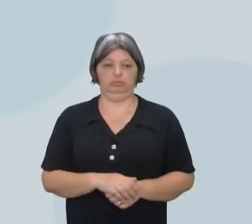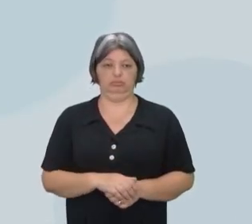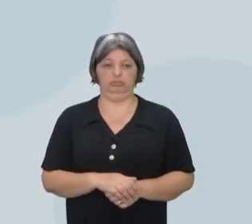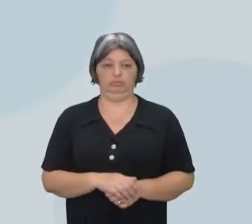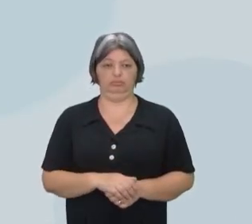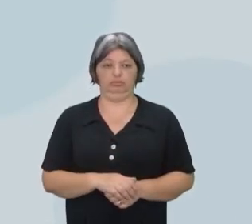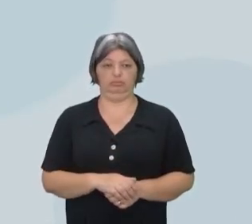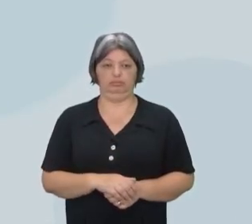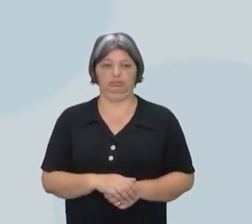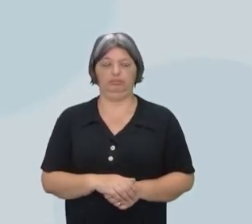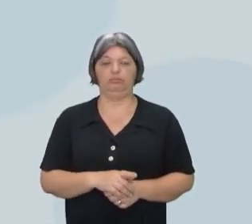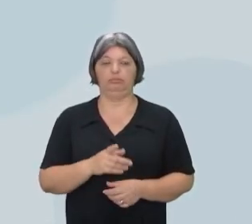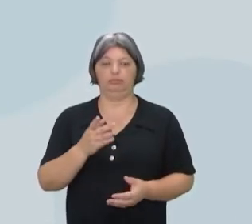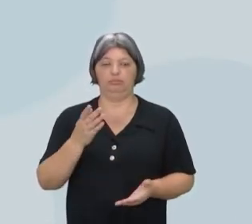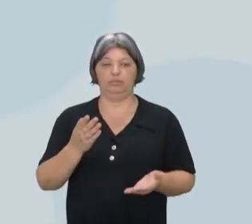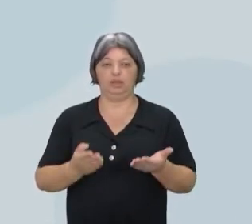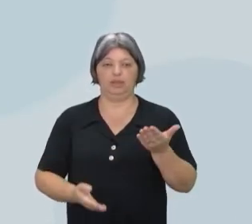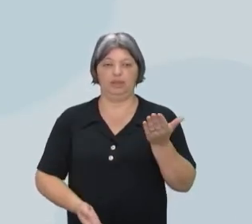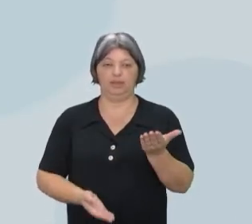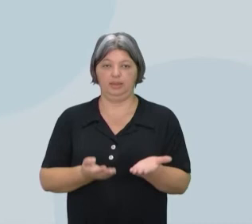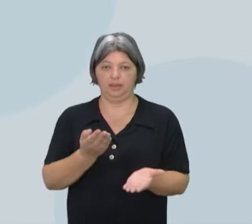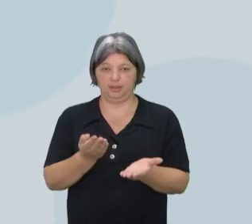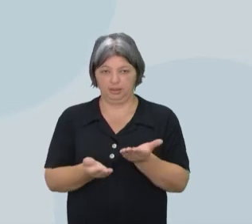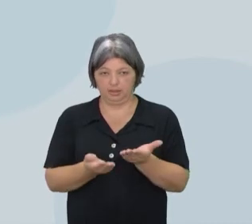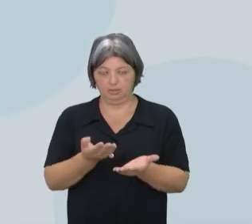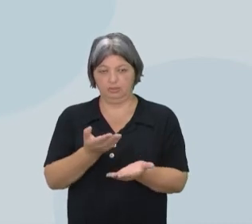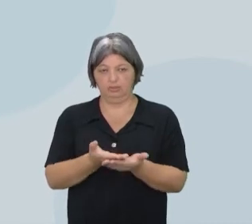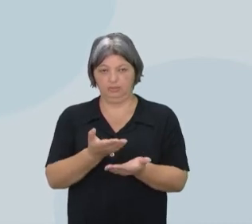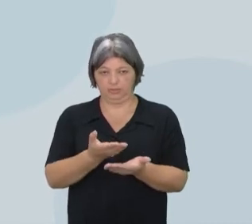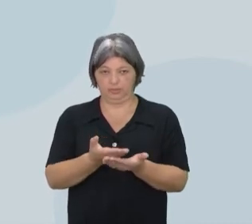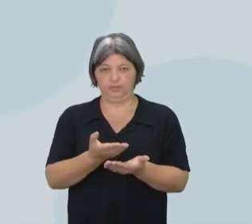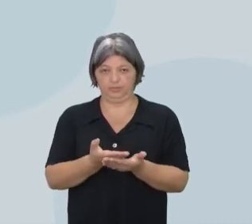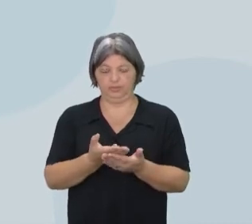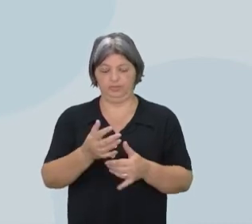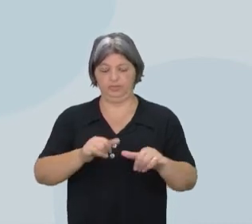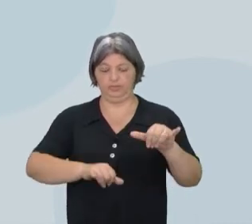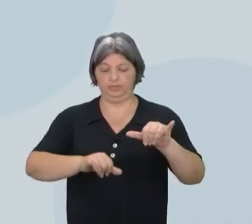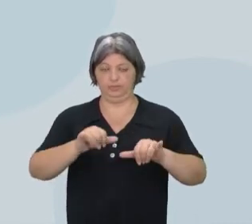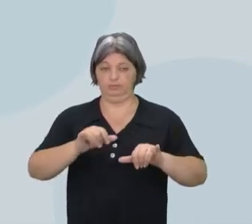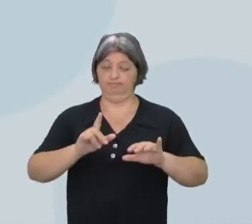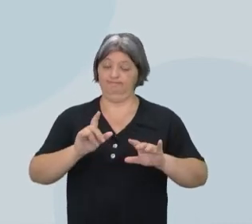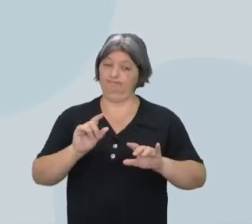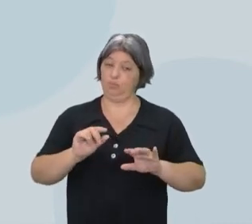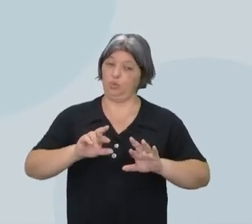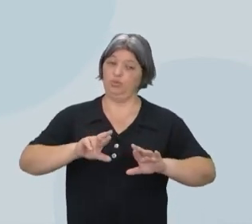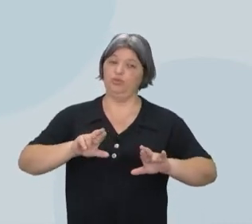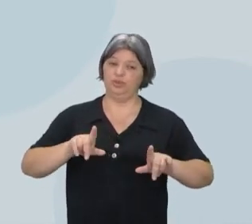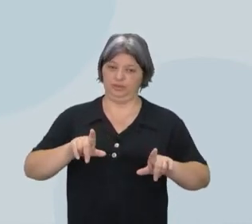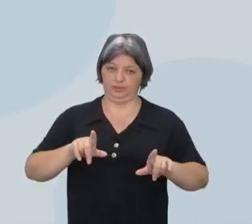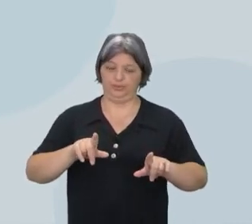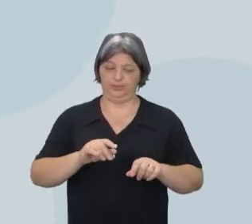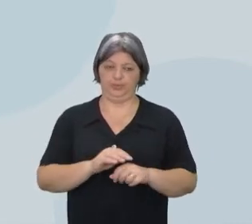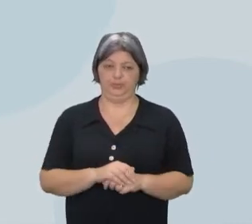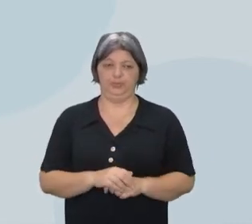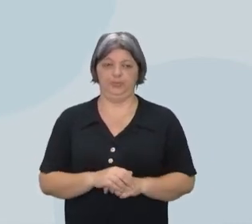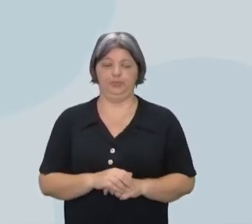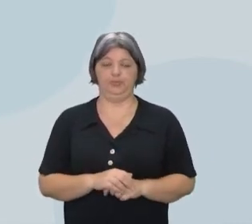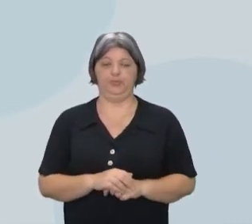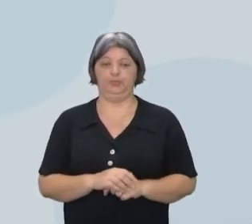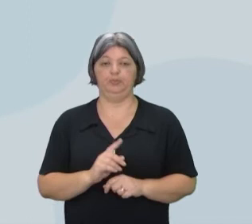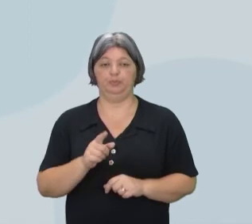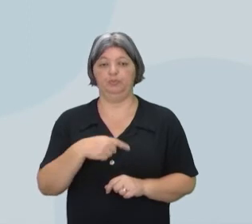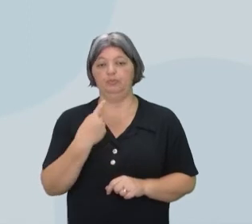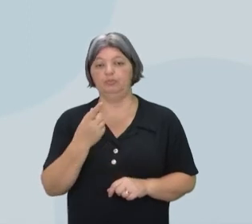A parte de equilíbrio que a gente vai estudar aqui na química, ela vai ser um pouquinho diferente e a gente